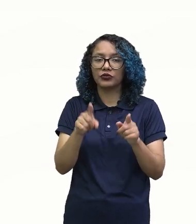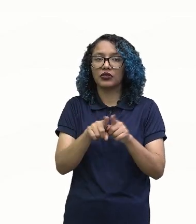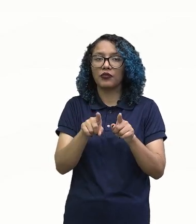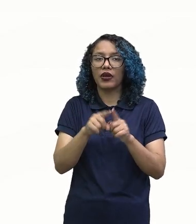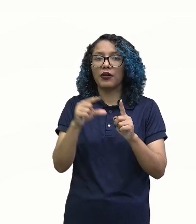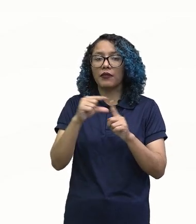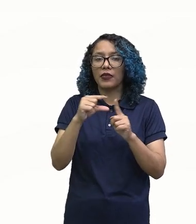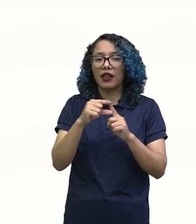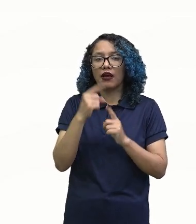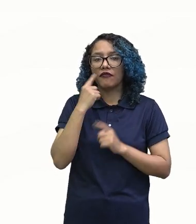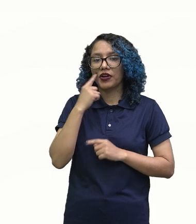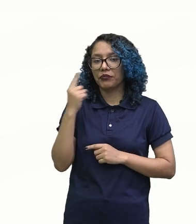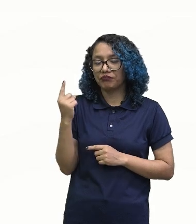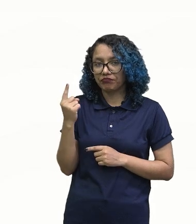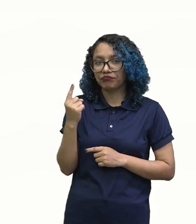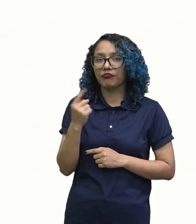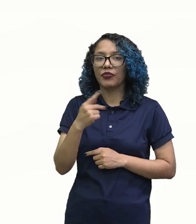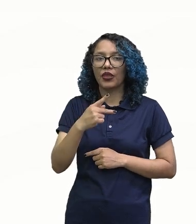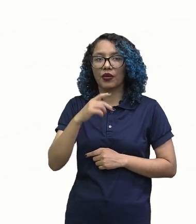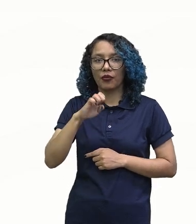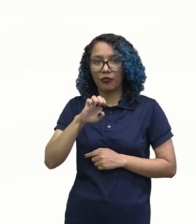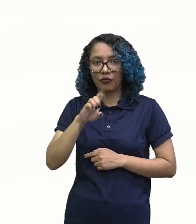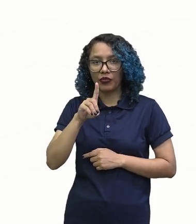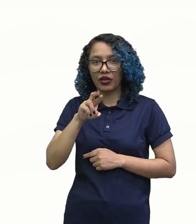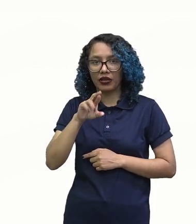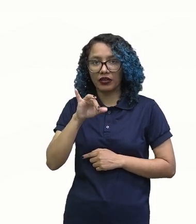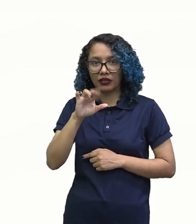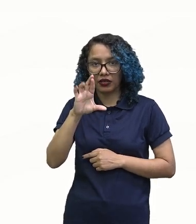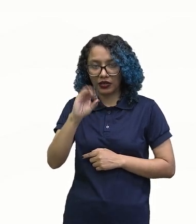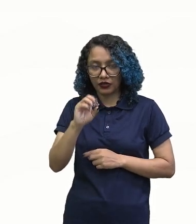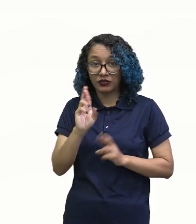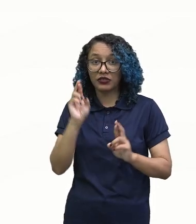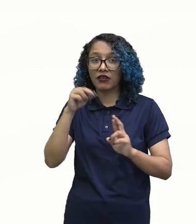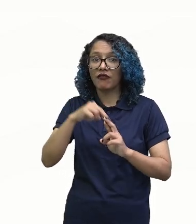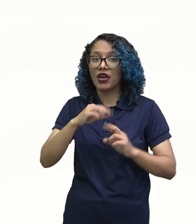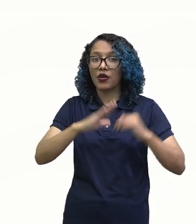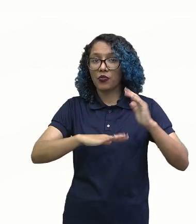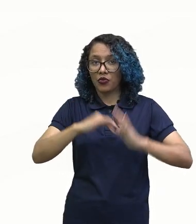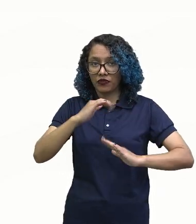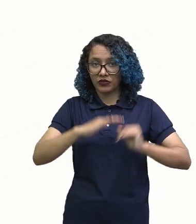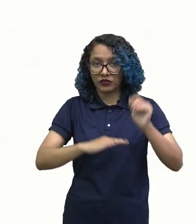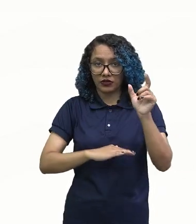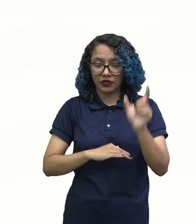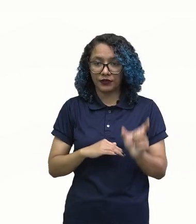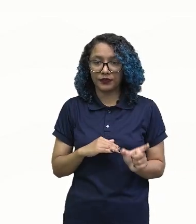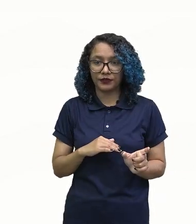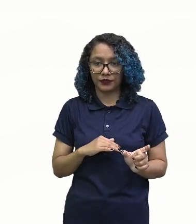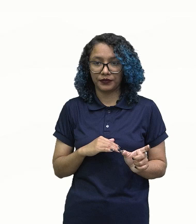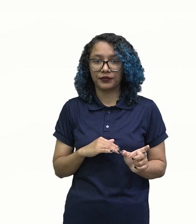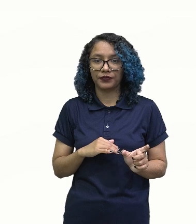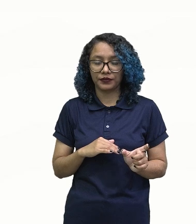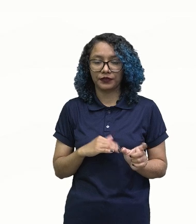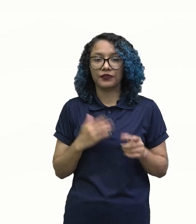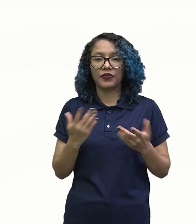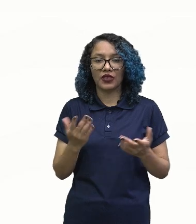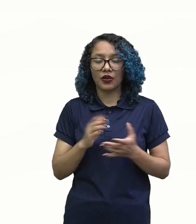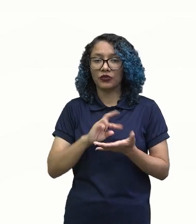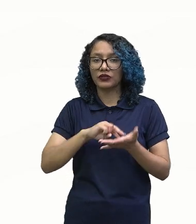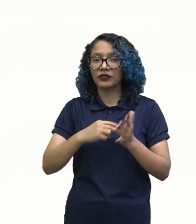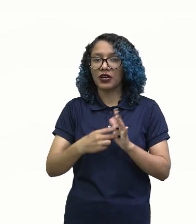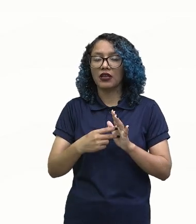pedreiro, que no caso aqui é o profissional, né? Então, observe que o sentido da palavra,